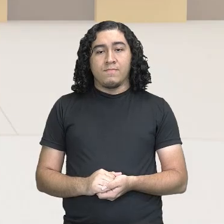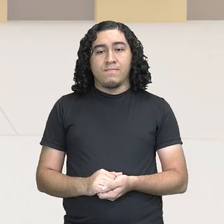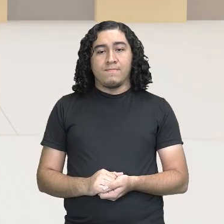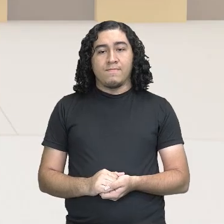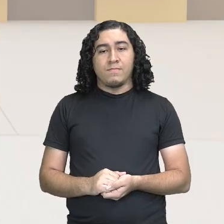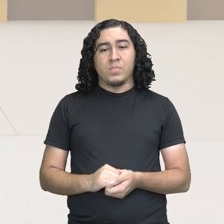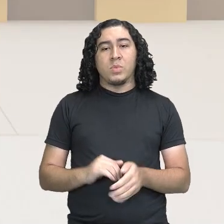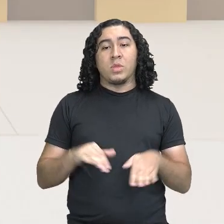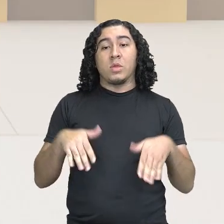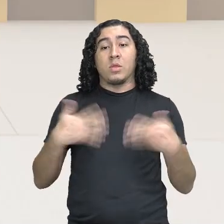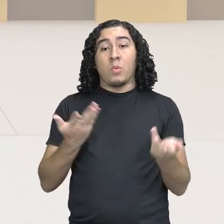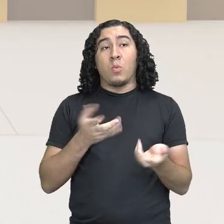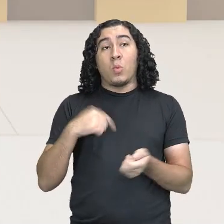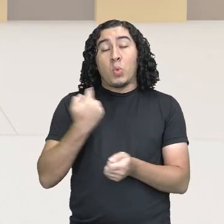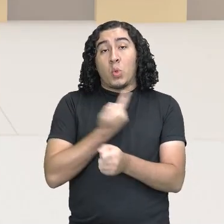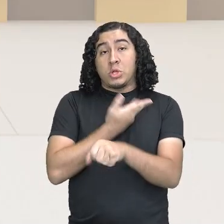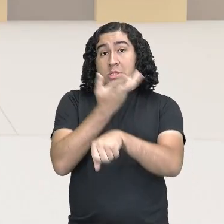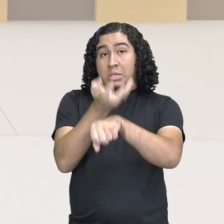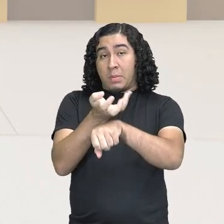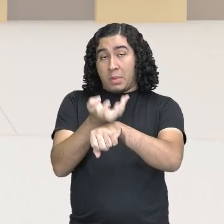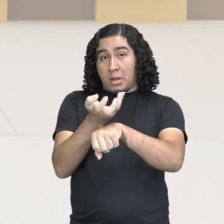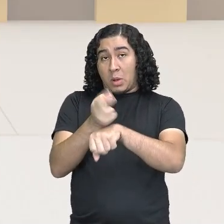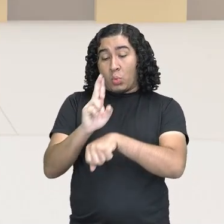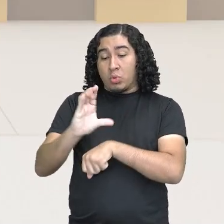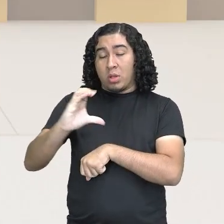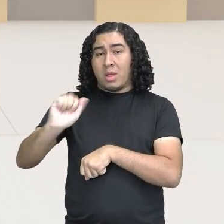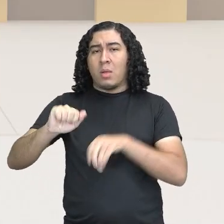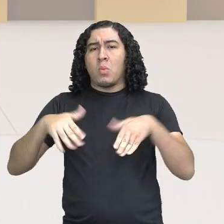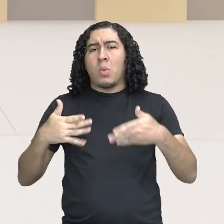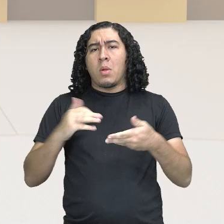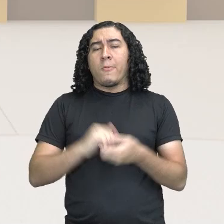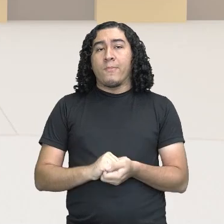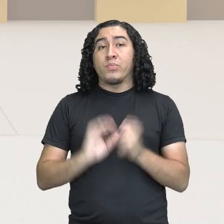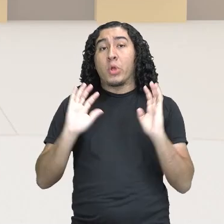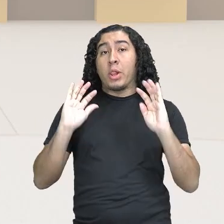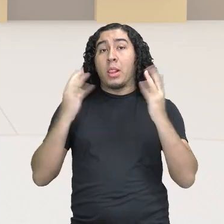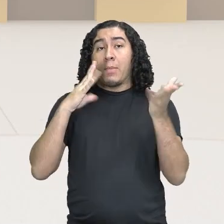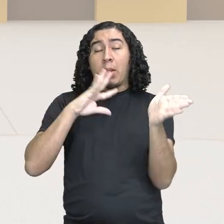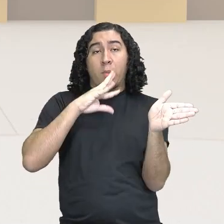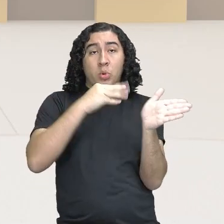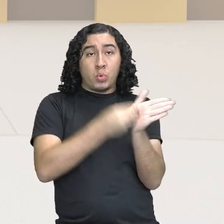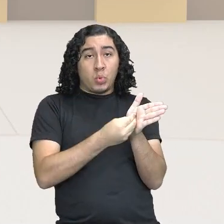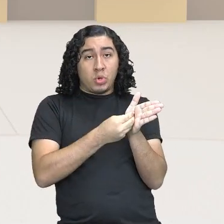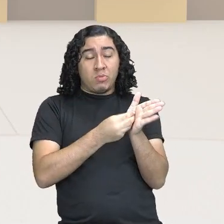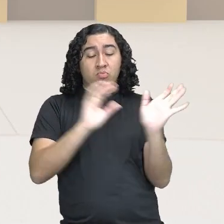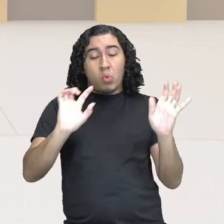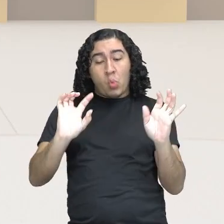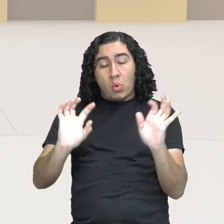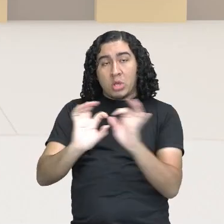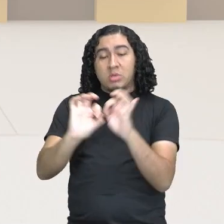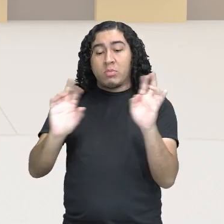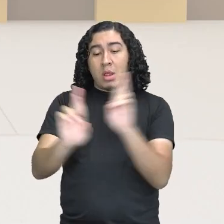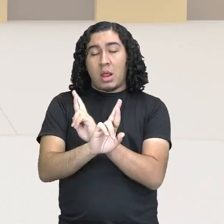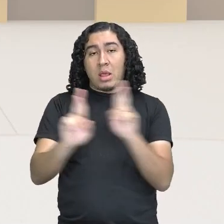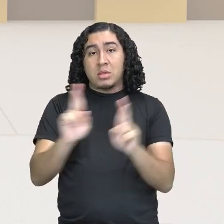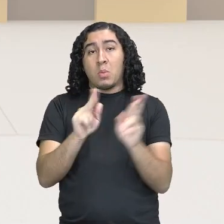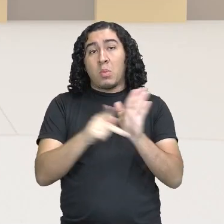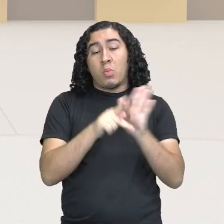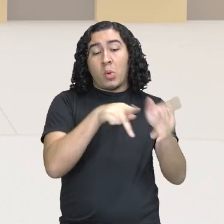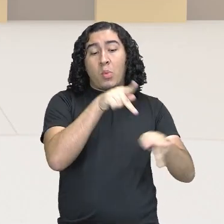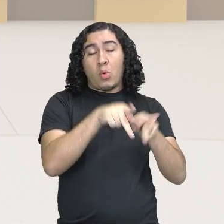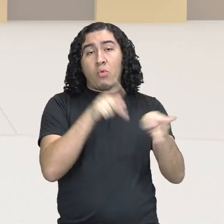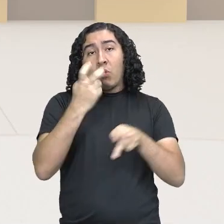Então, a nossa unidade curricular de aprofundamento é o clima na Amazônia, conexão entre o conhecimento popular e a